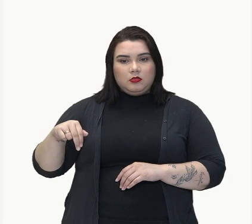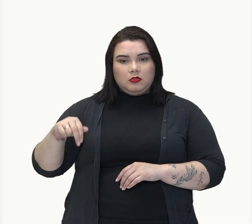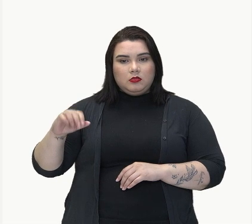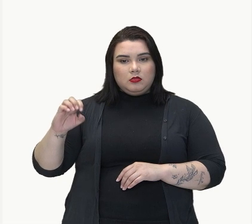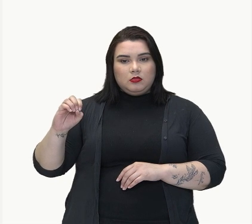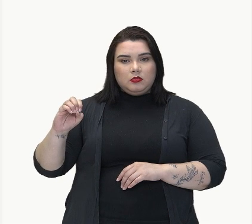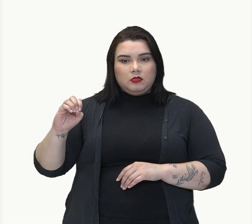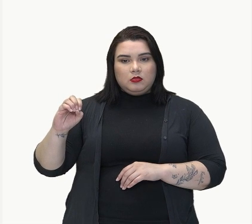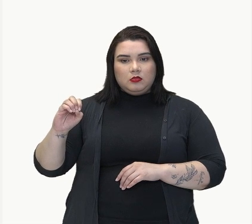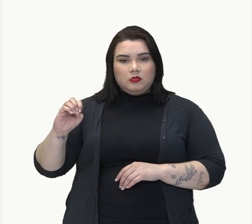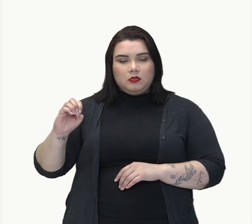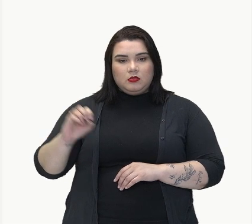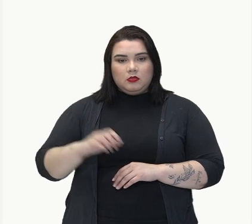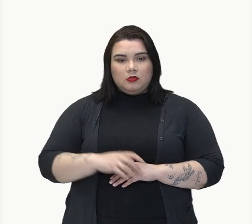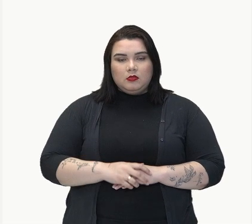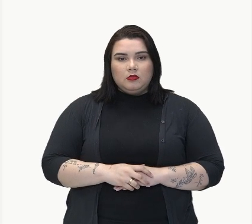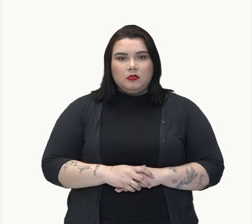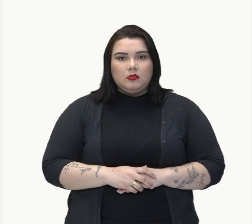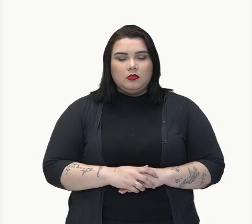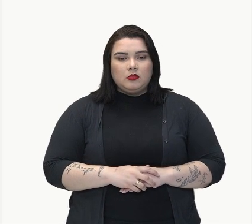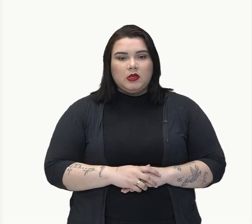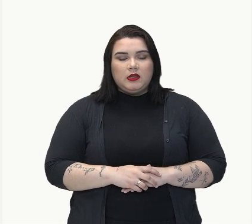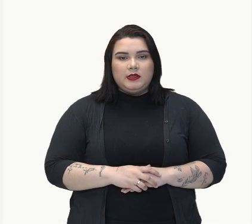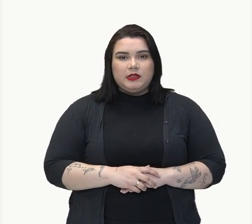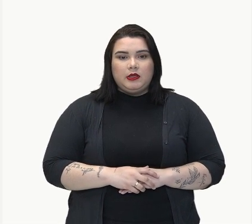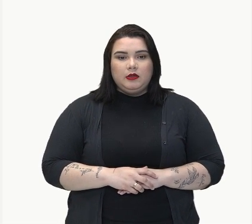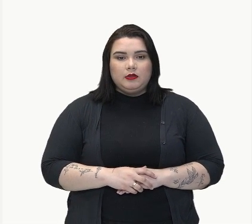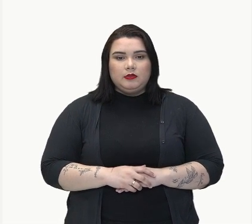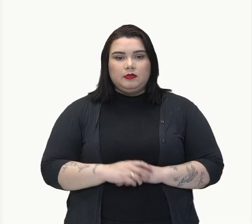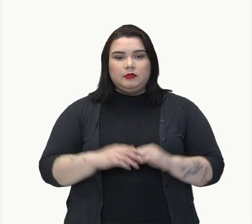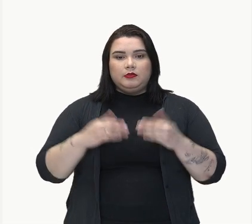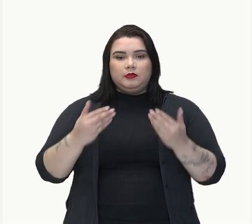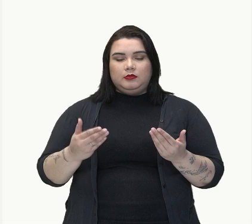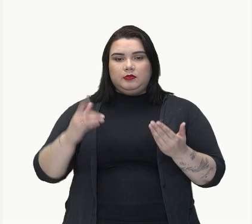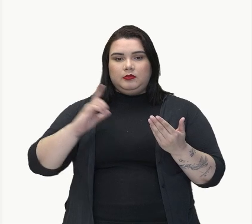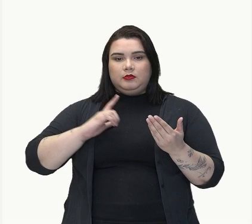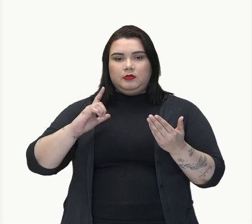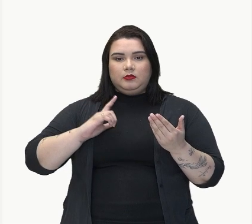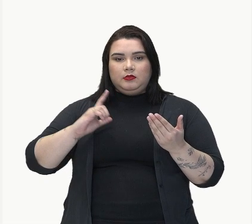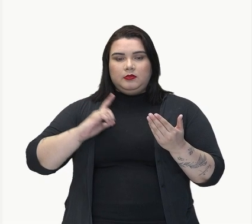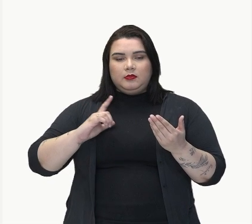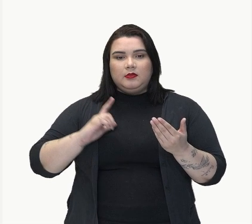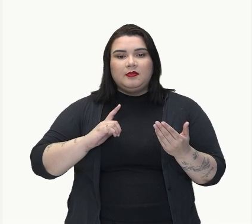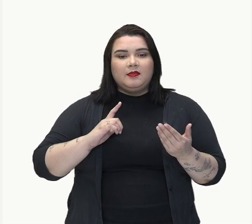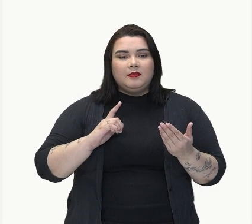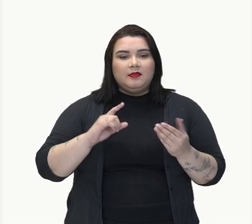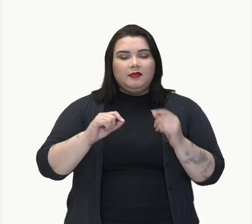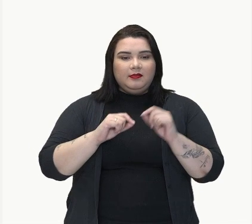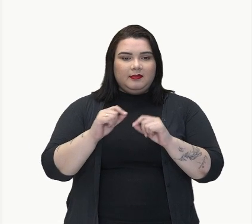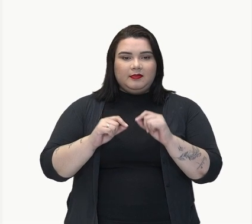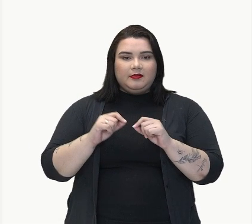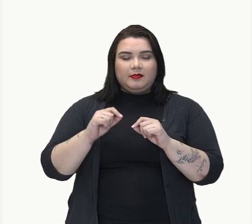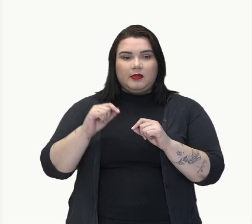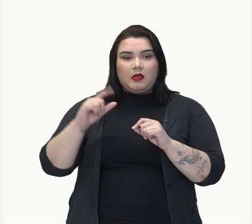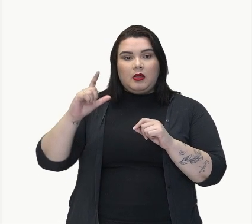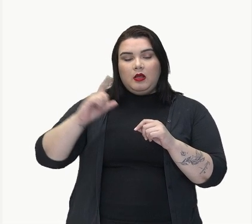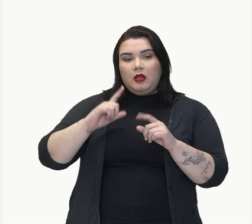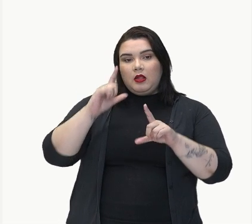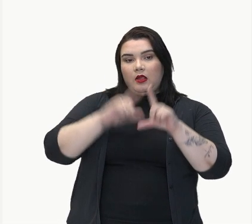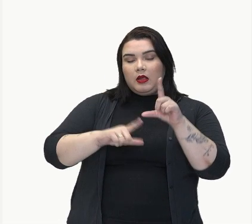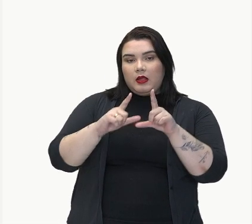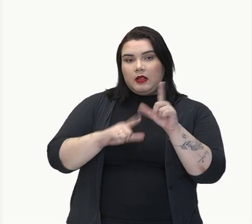Olha aí. Então, existe o pentano, né? E existe o ciclo pentano. Então, a